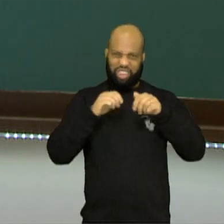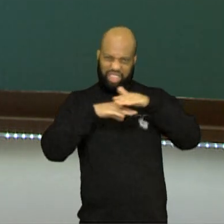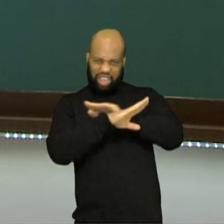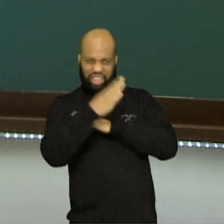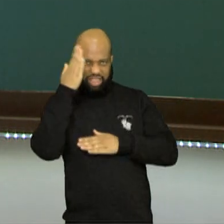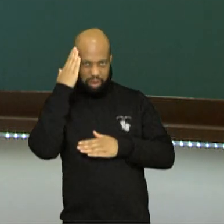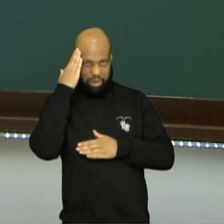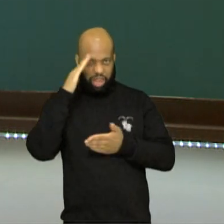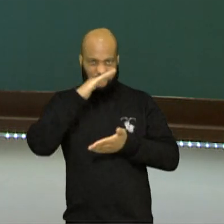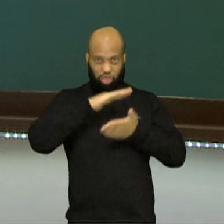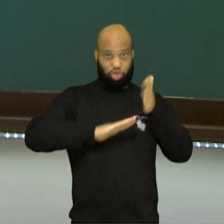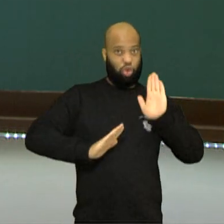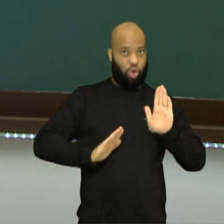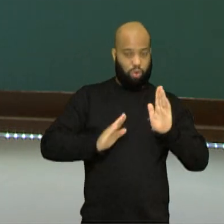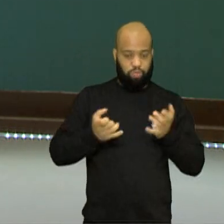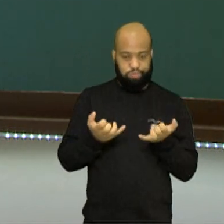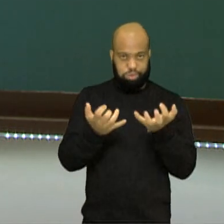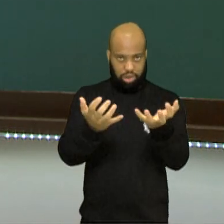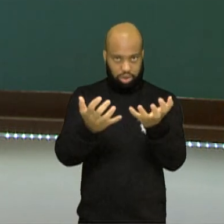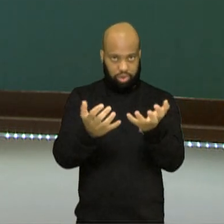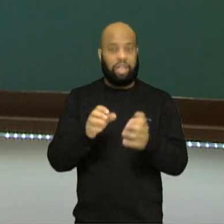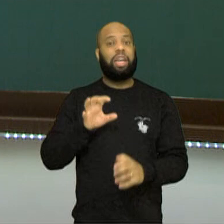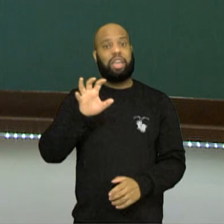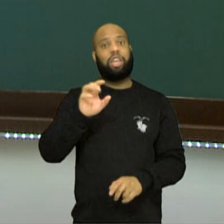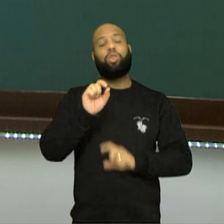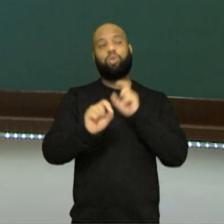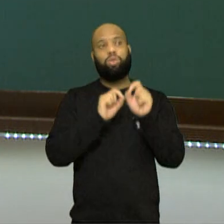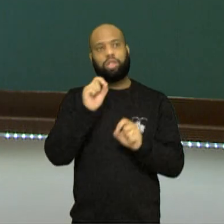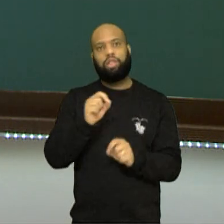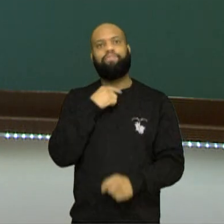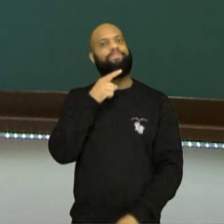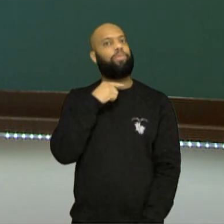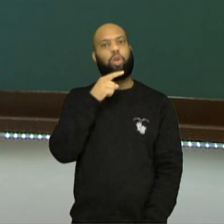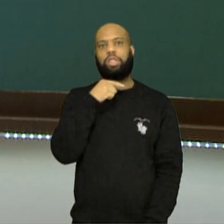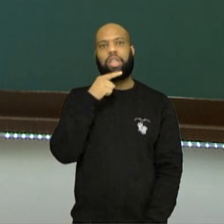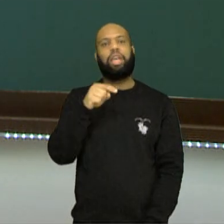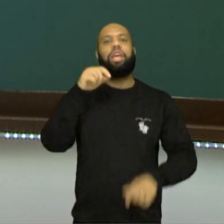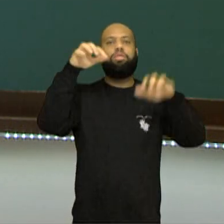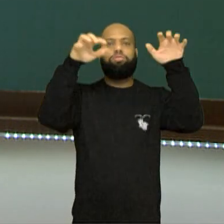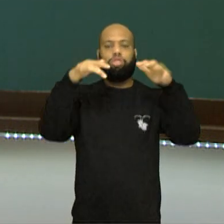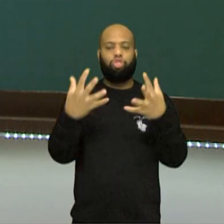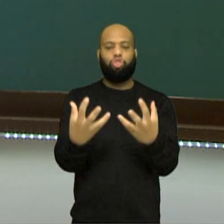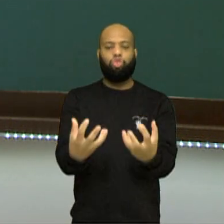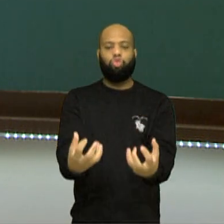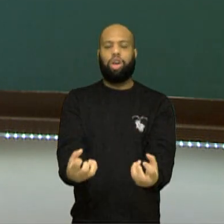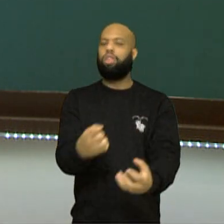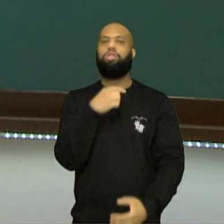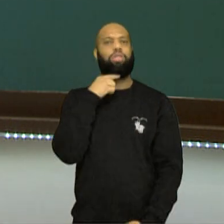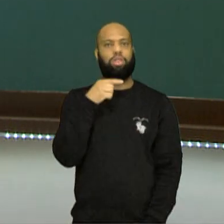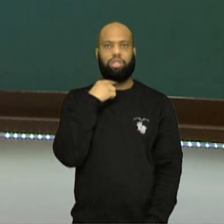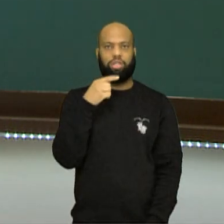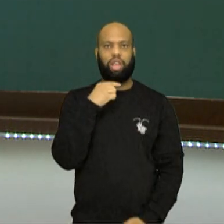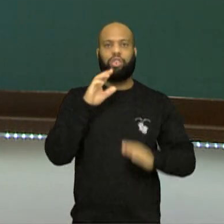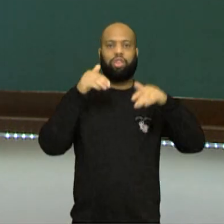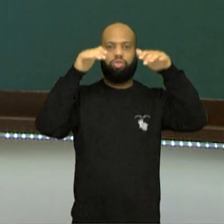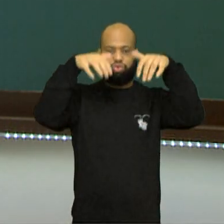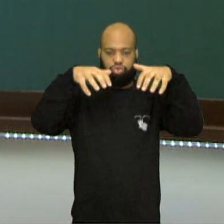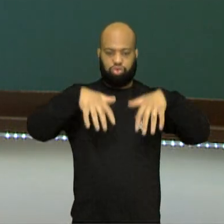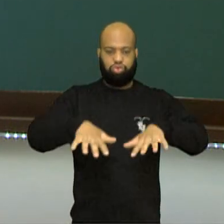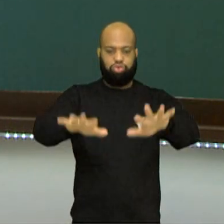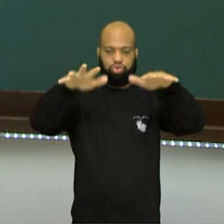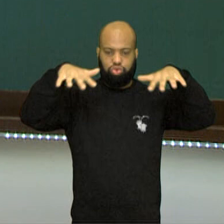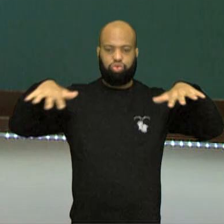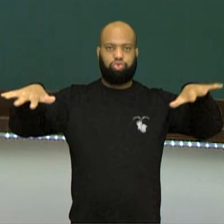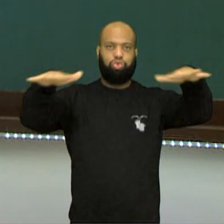exemplo, uma pavimentação. Isso impede que a água da chuva seja absorvida pelo solo. Essa